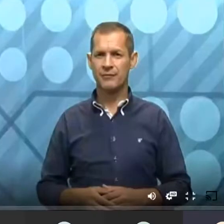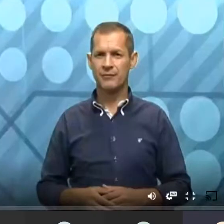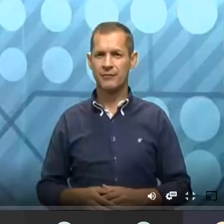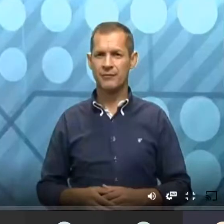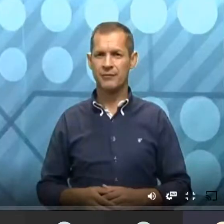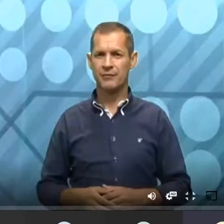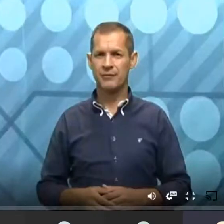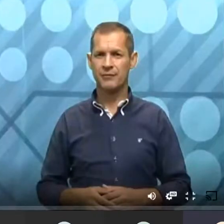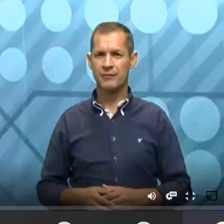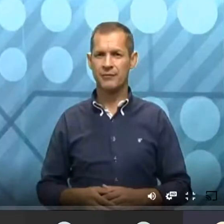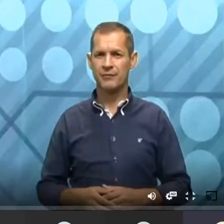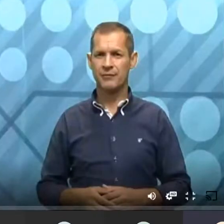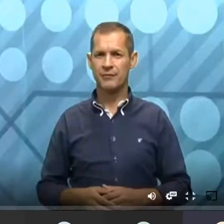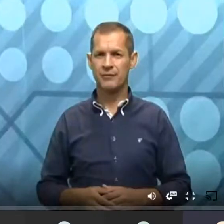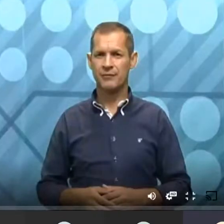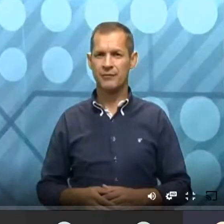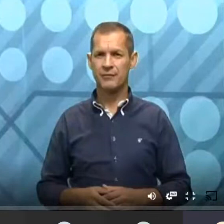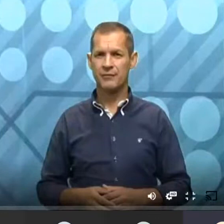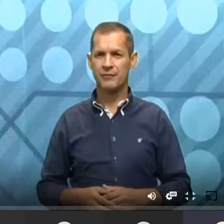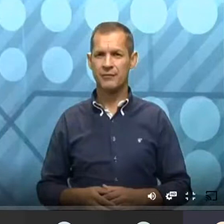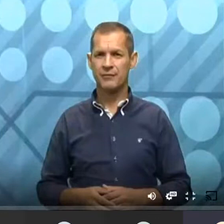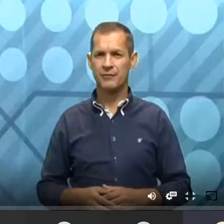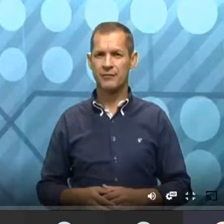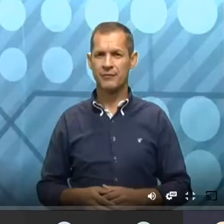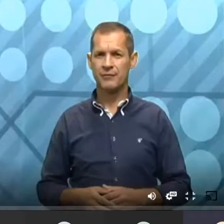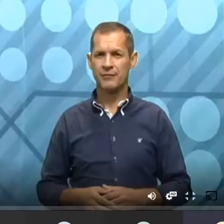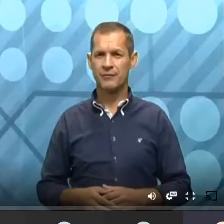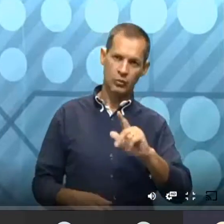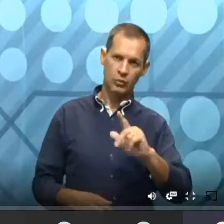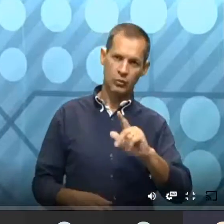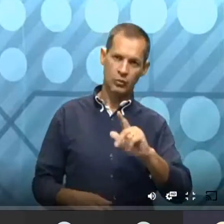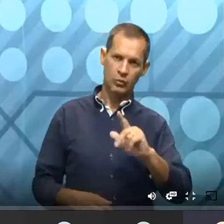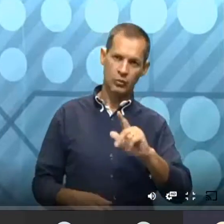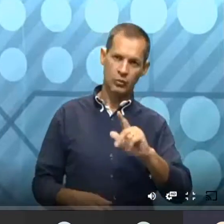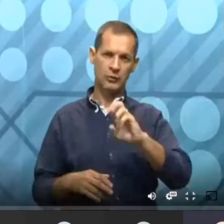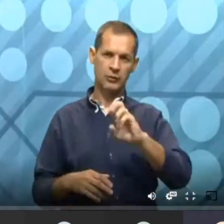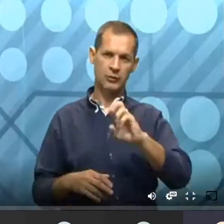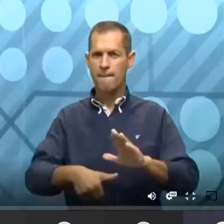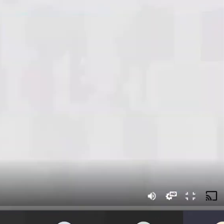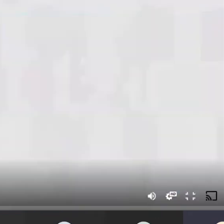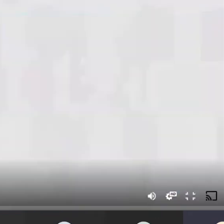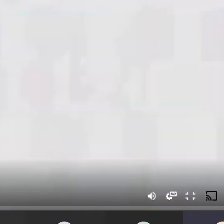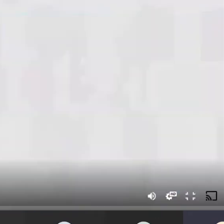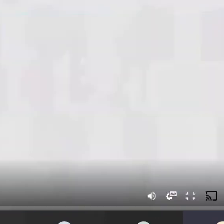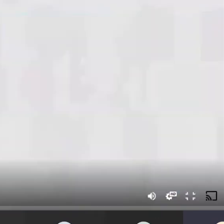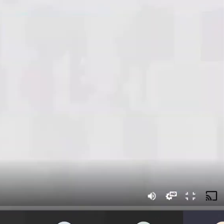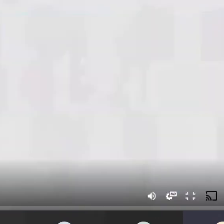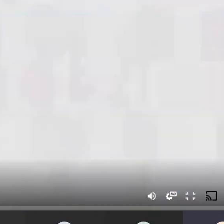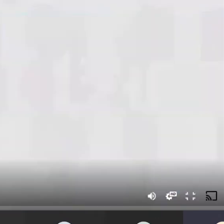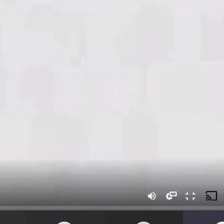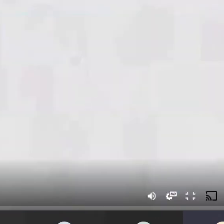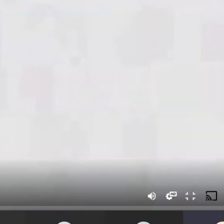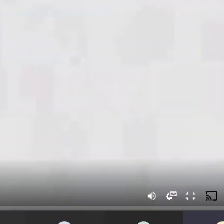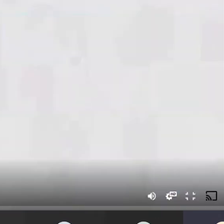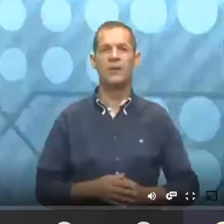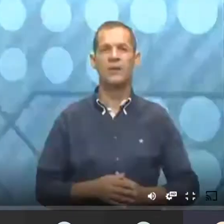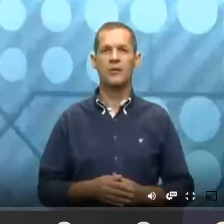coisa. Então vamos lá, a gente vai assistir essa aula com esse professor. Deixa eu deixar ele se apresentar, né?